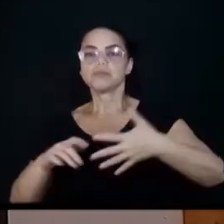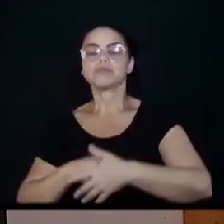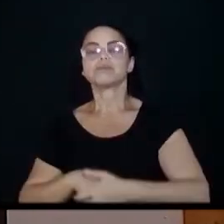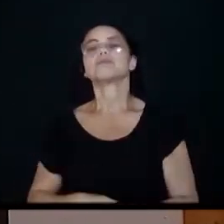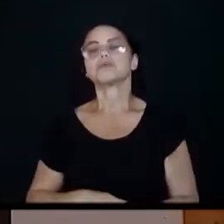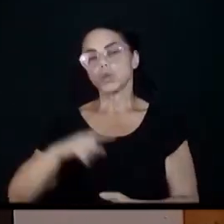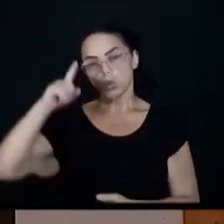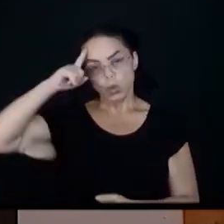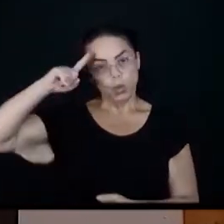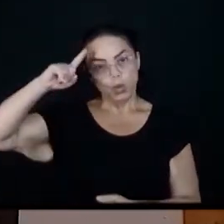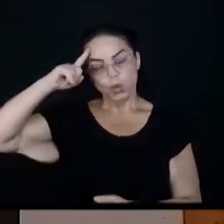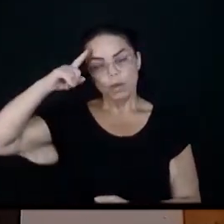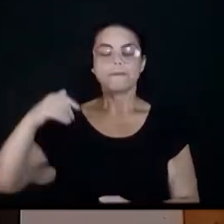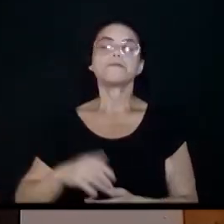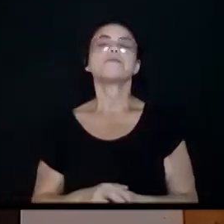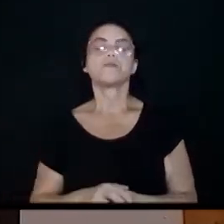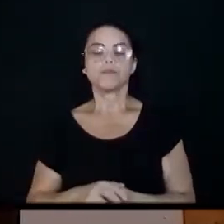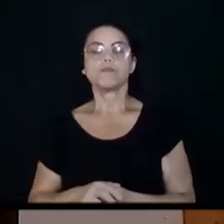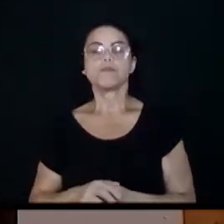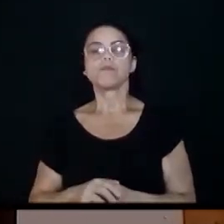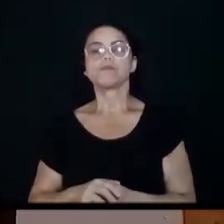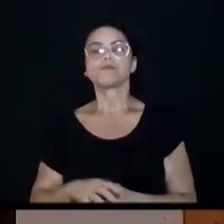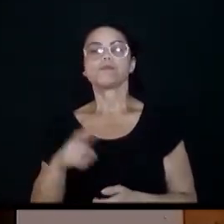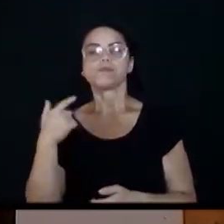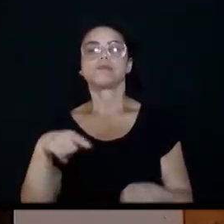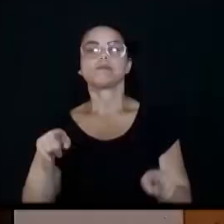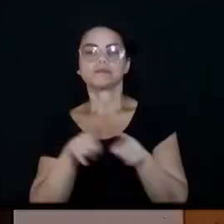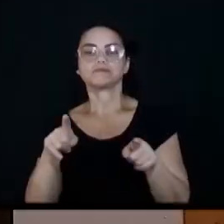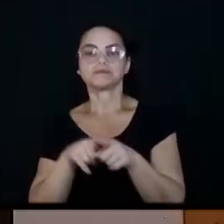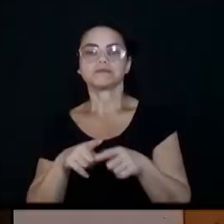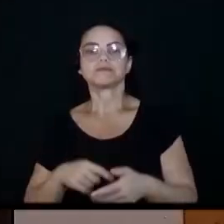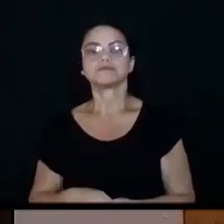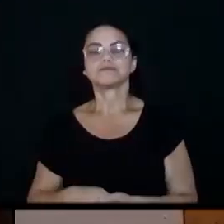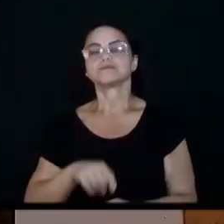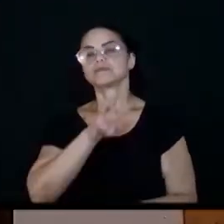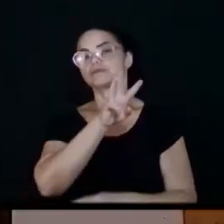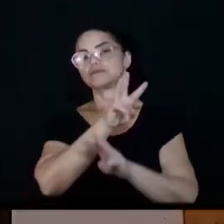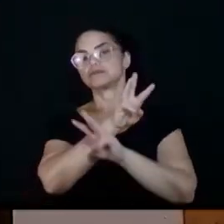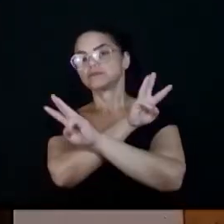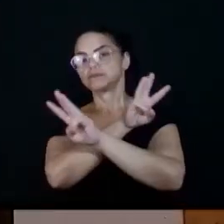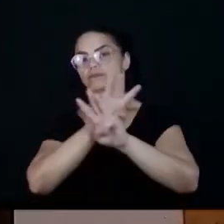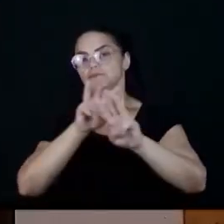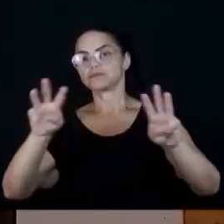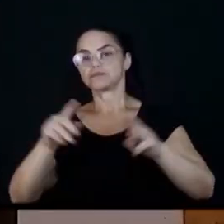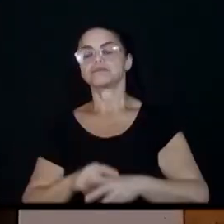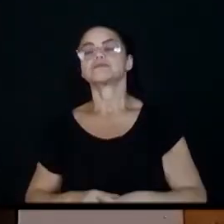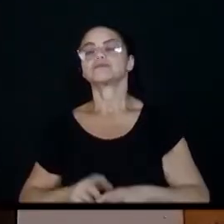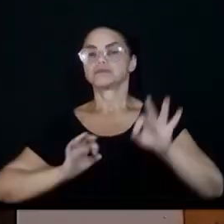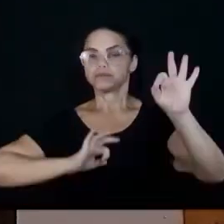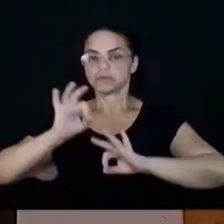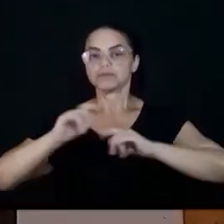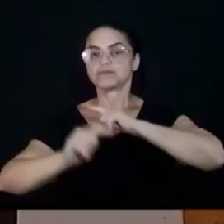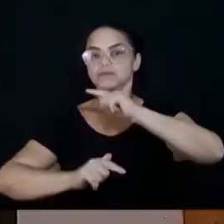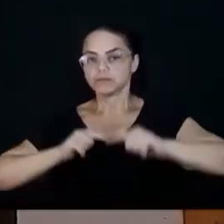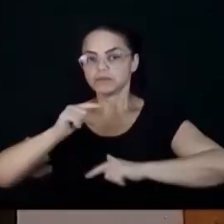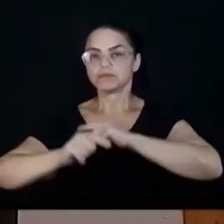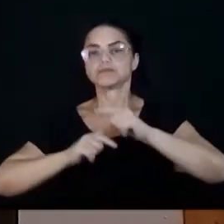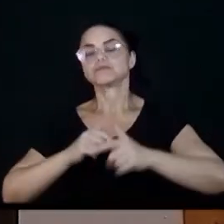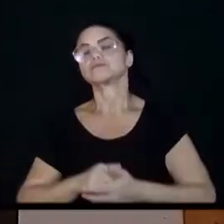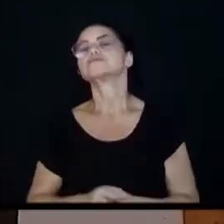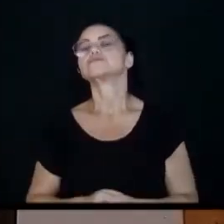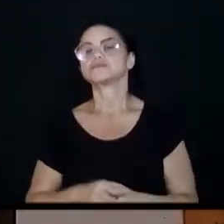assim, né? Mas a gente também tem um site onde tem todos os planos de trabalho, todos os atuais parceiros, prestação